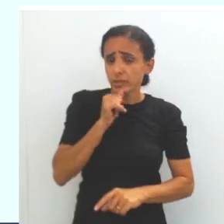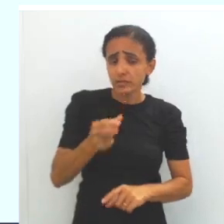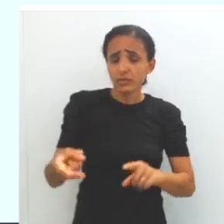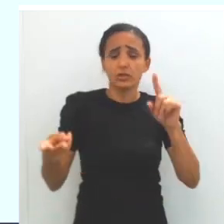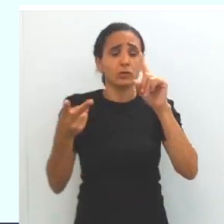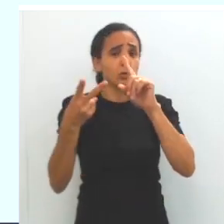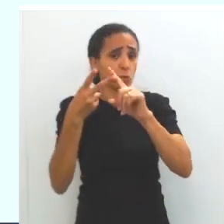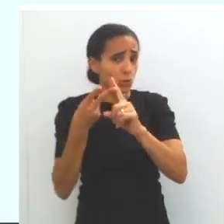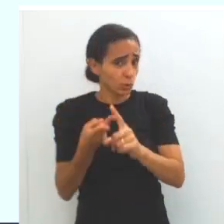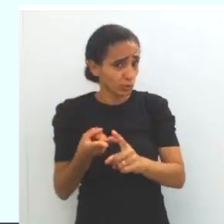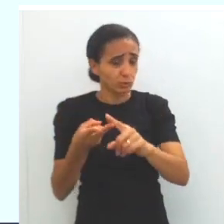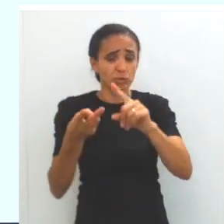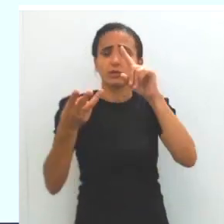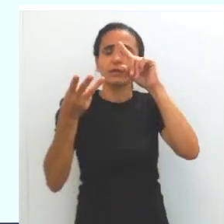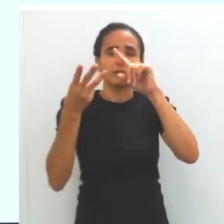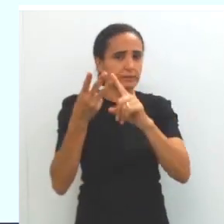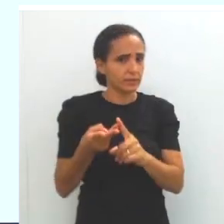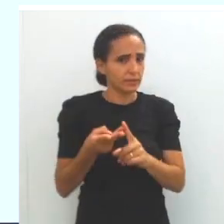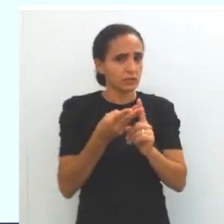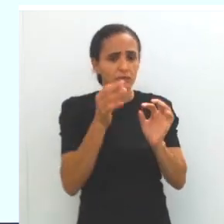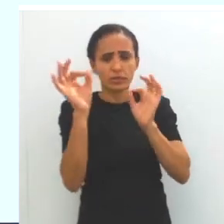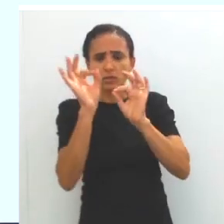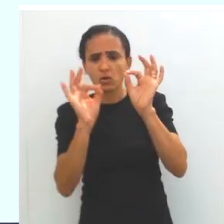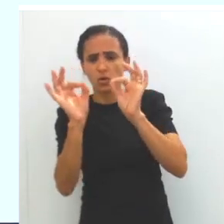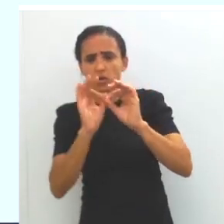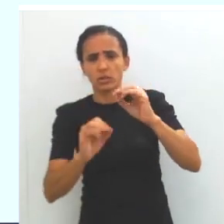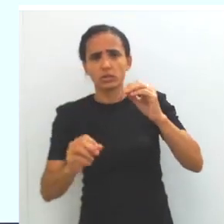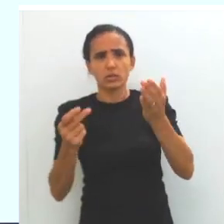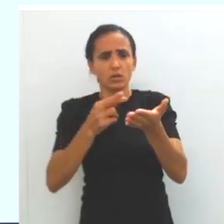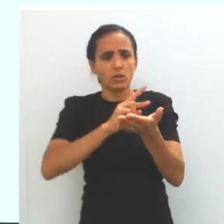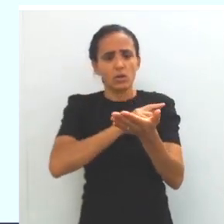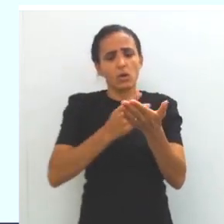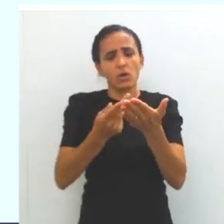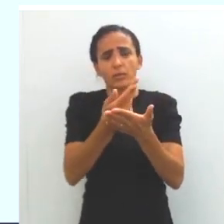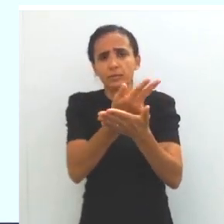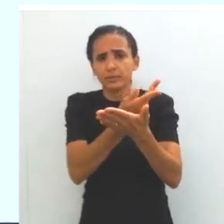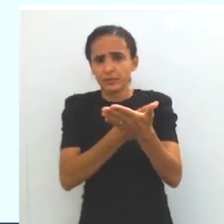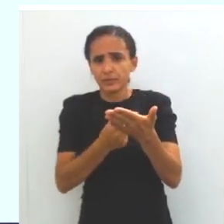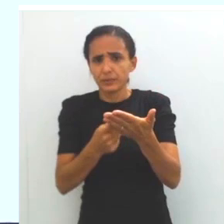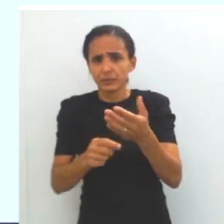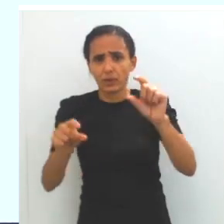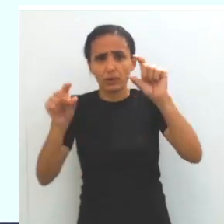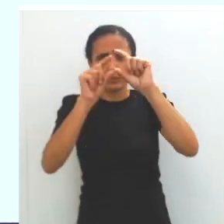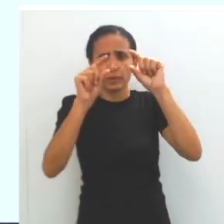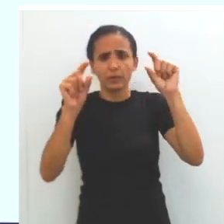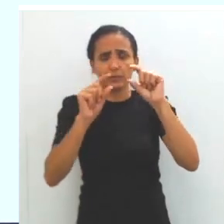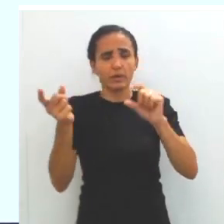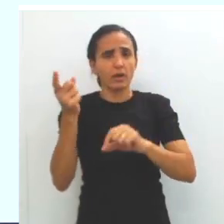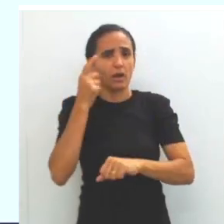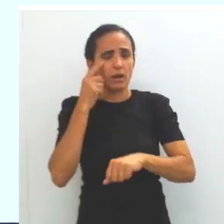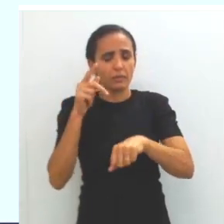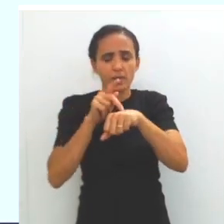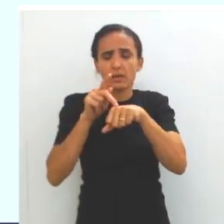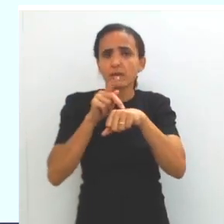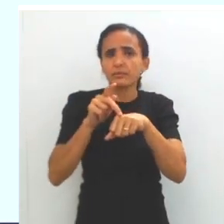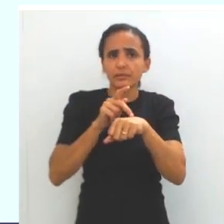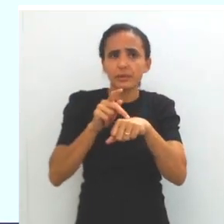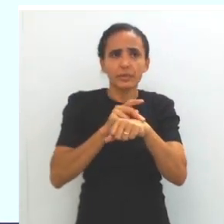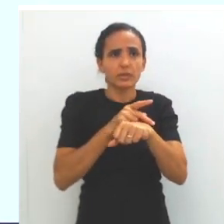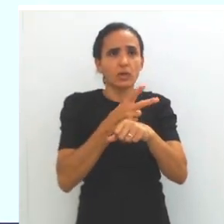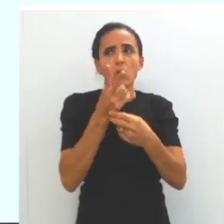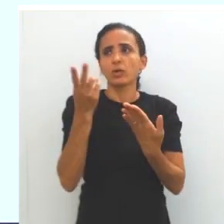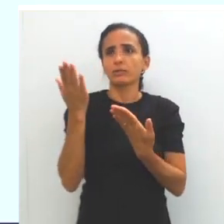número 1, exemplo de estrabismo número 2. Veja a posição da pupila, seguir pela pupila, pelo meio,